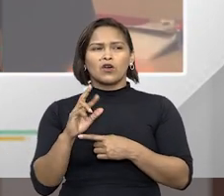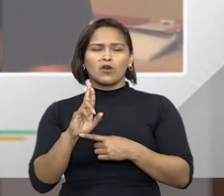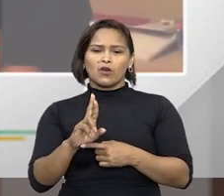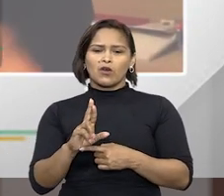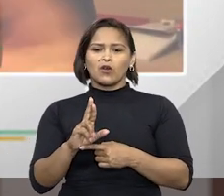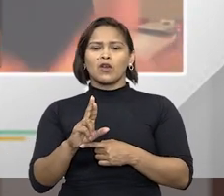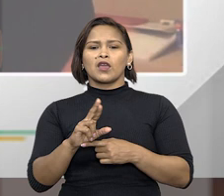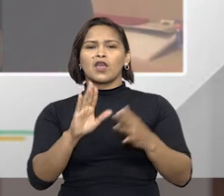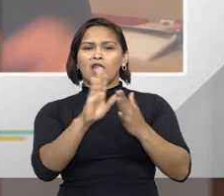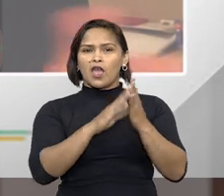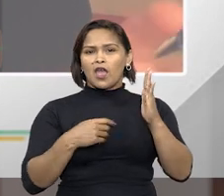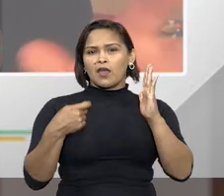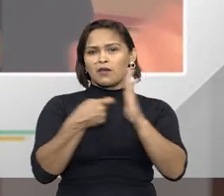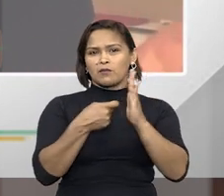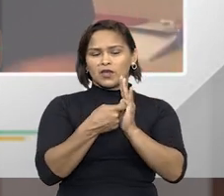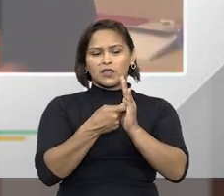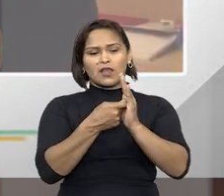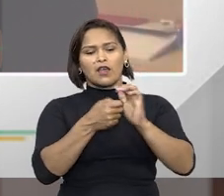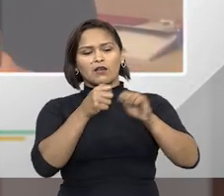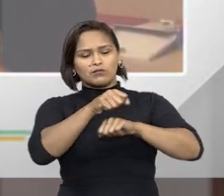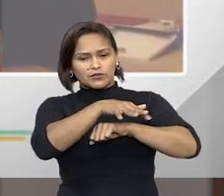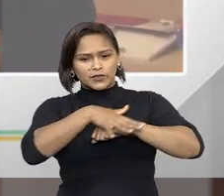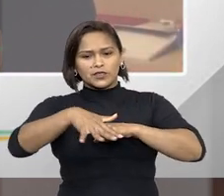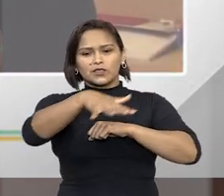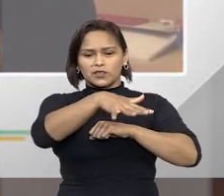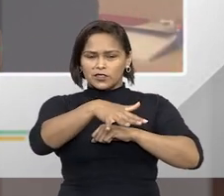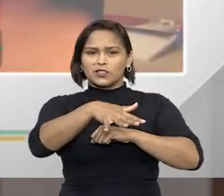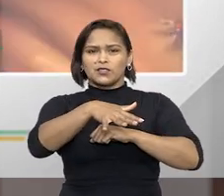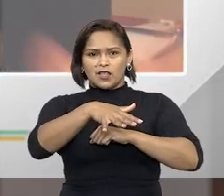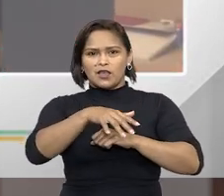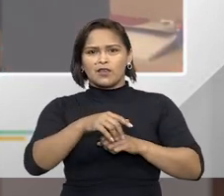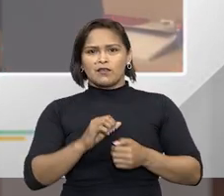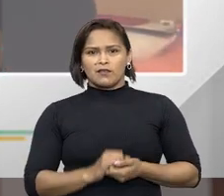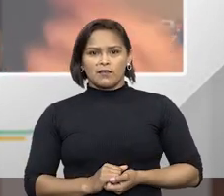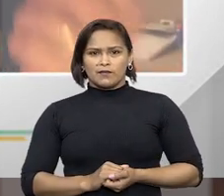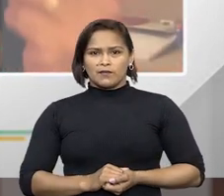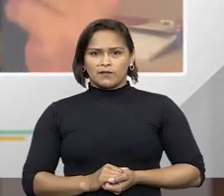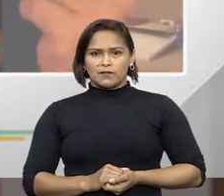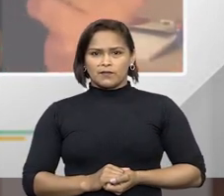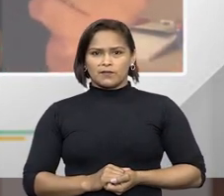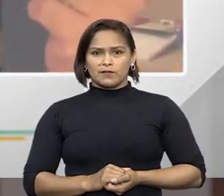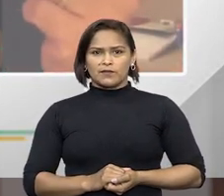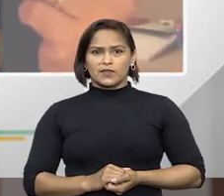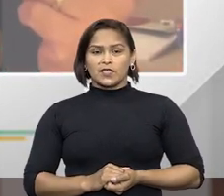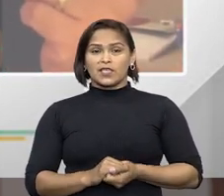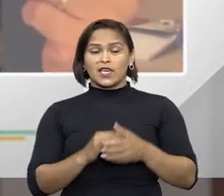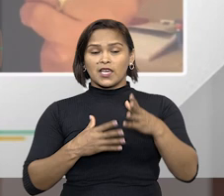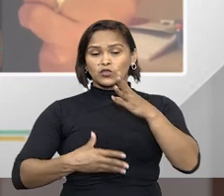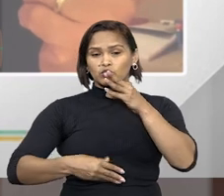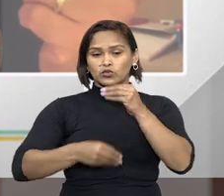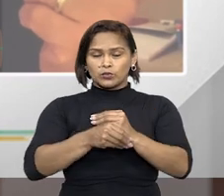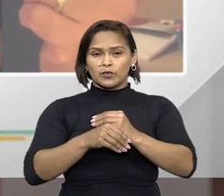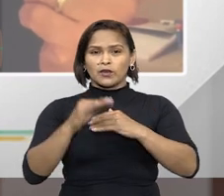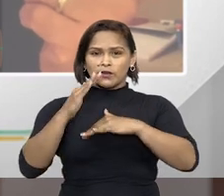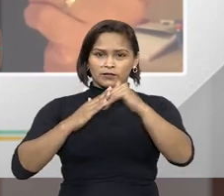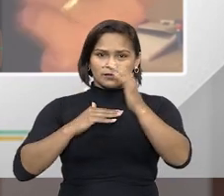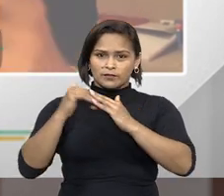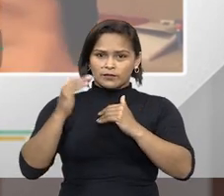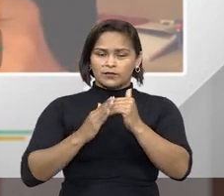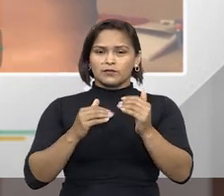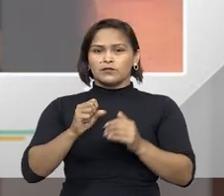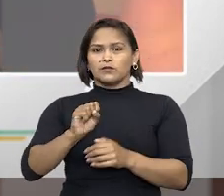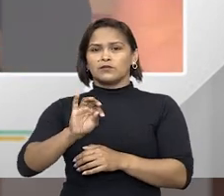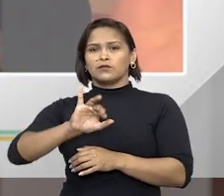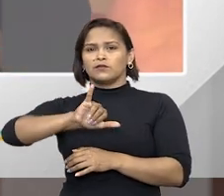é distribuída, etc., e suprime a competência, né, do Superior Tribunal de Justiça,